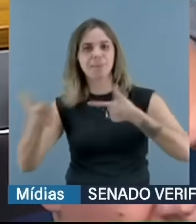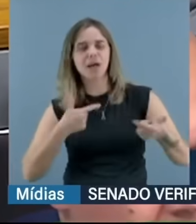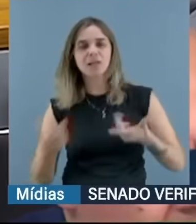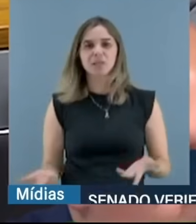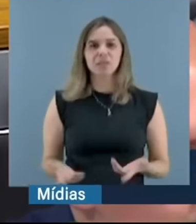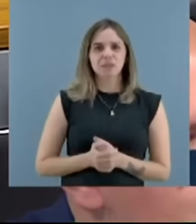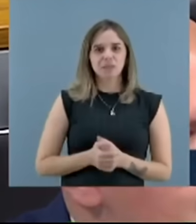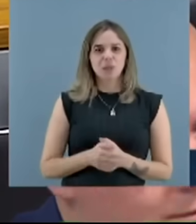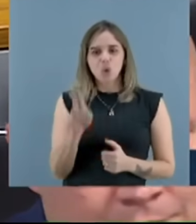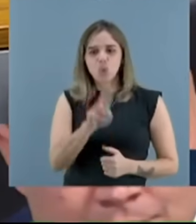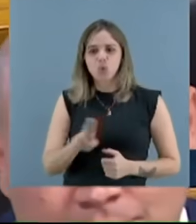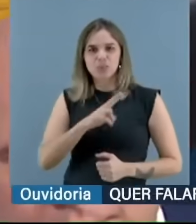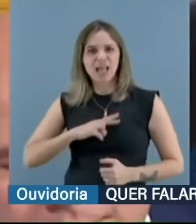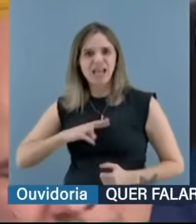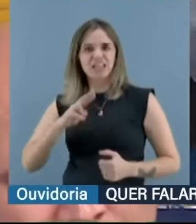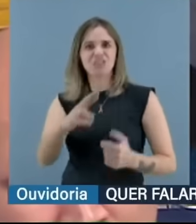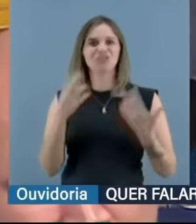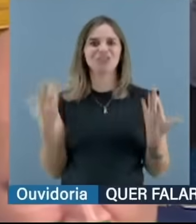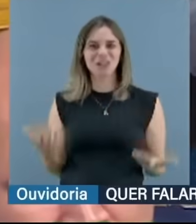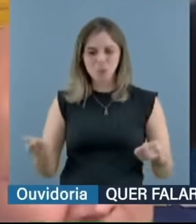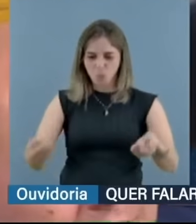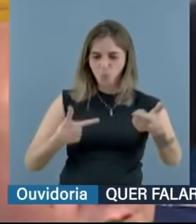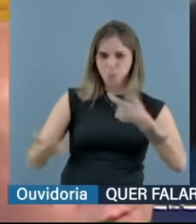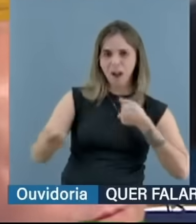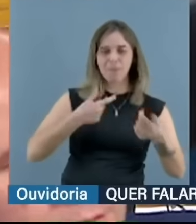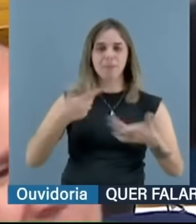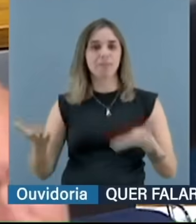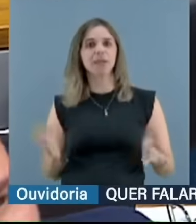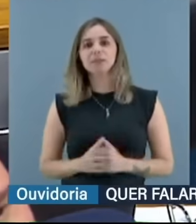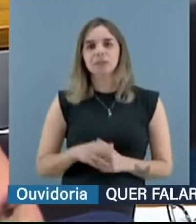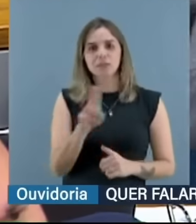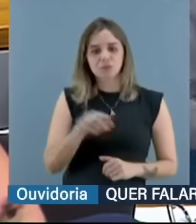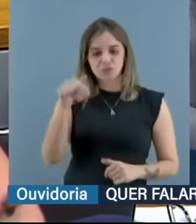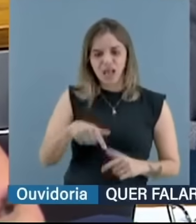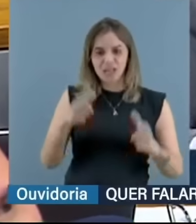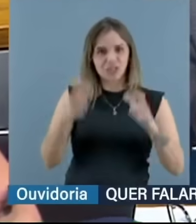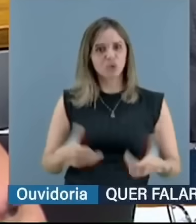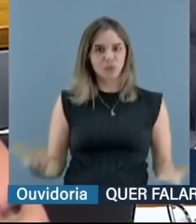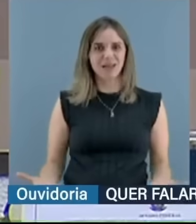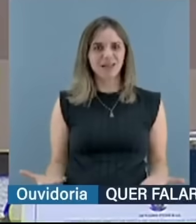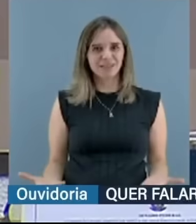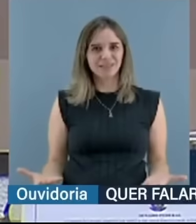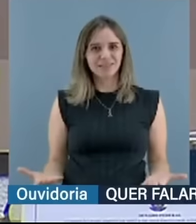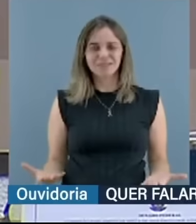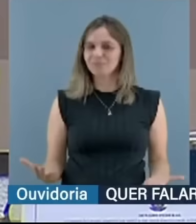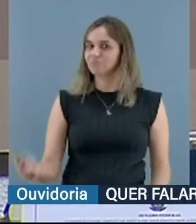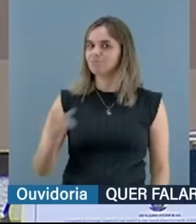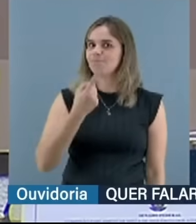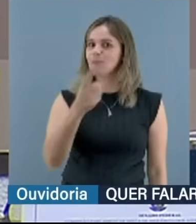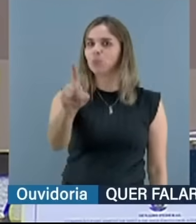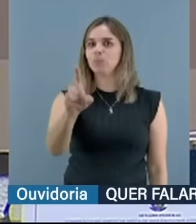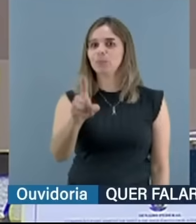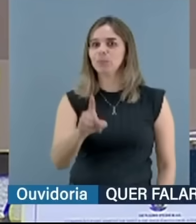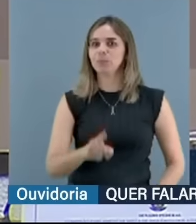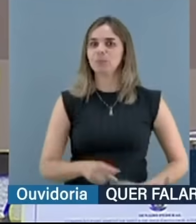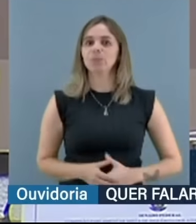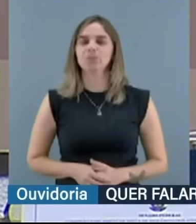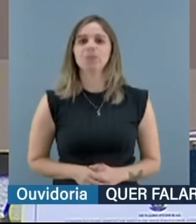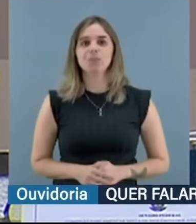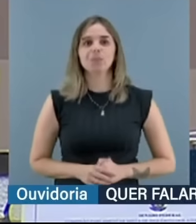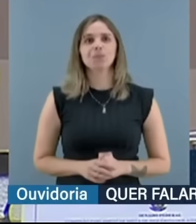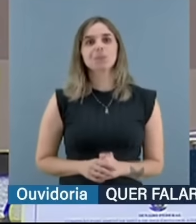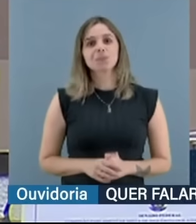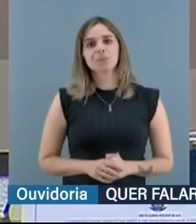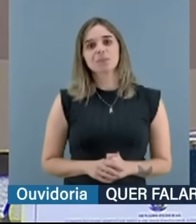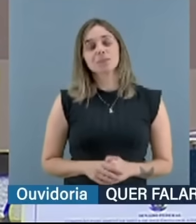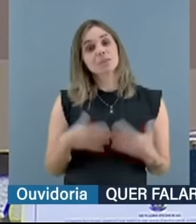fé e usar esse parlamento aqui para fazer injustiça? Não. Presidente, pela deputado, ordem. Deputado Marcos Feliciano, presidente, eu